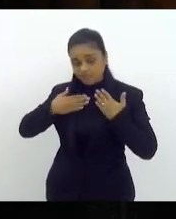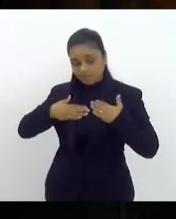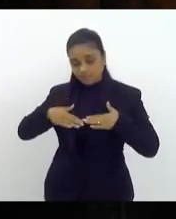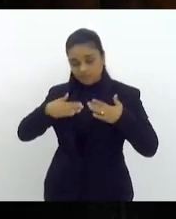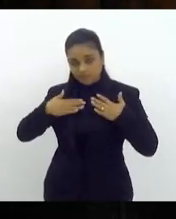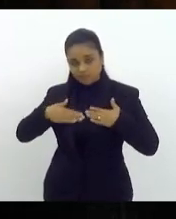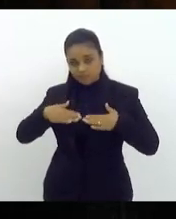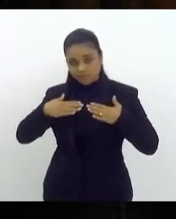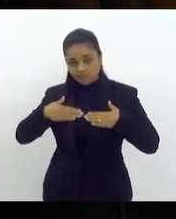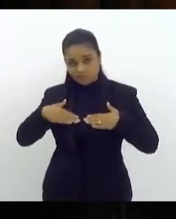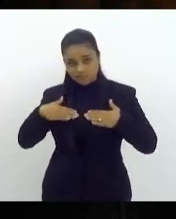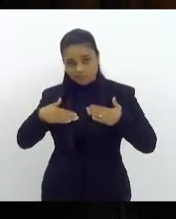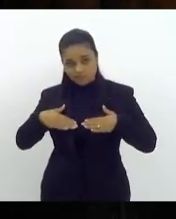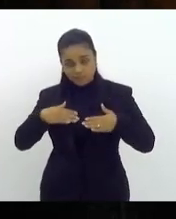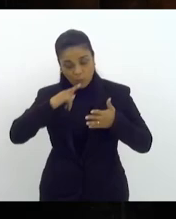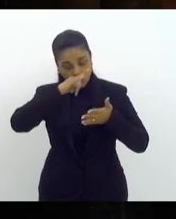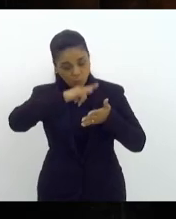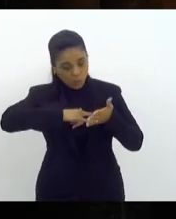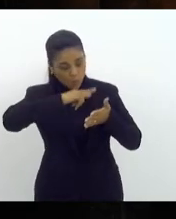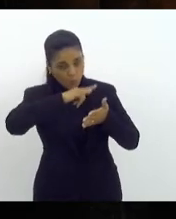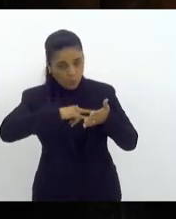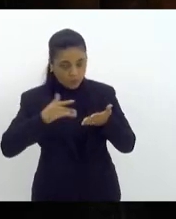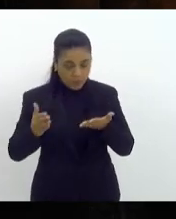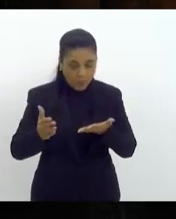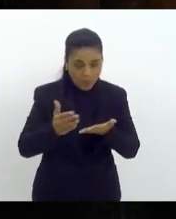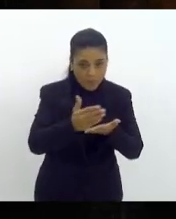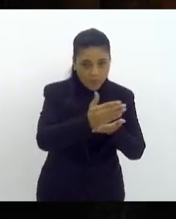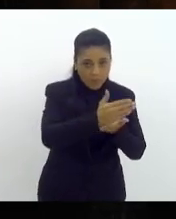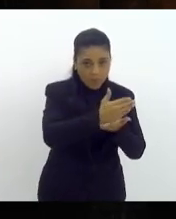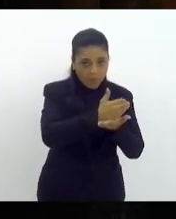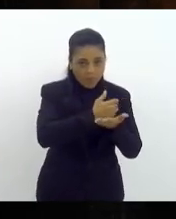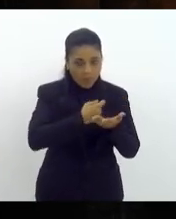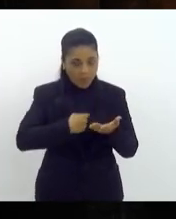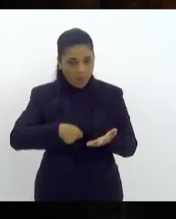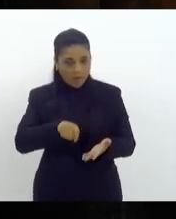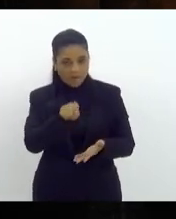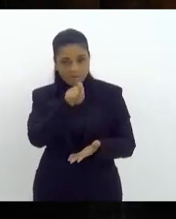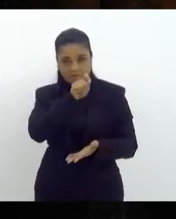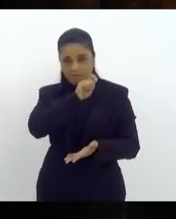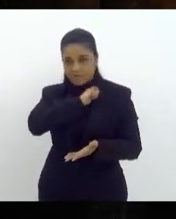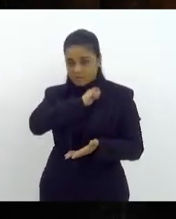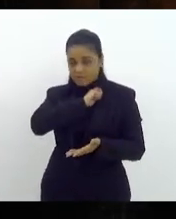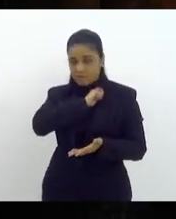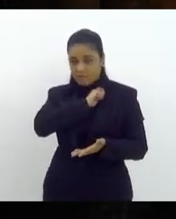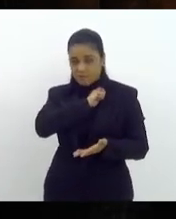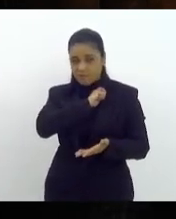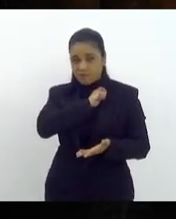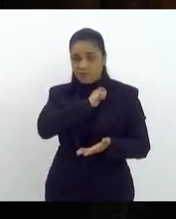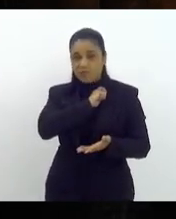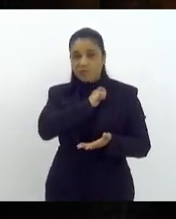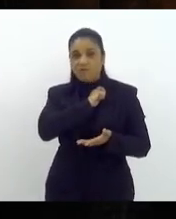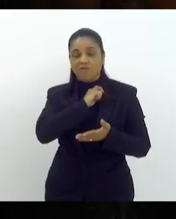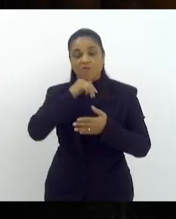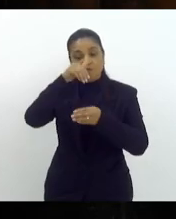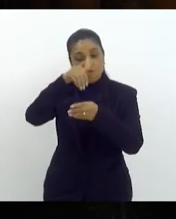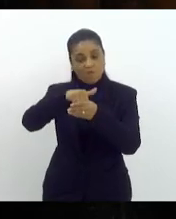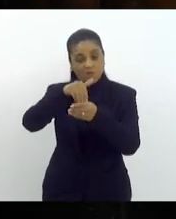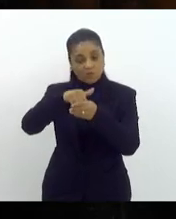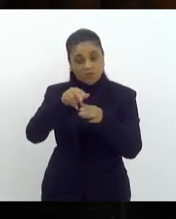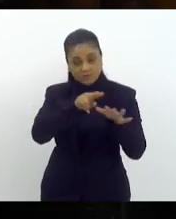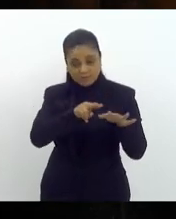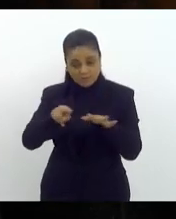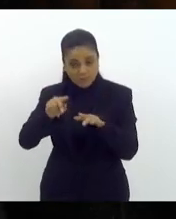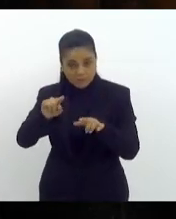acabou sufiscal que vai ser votado na semana que vem que foi aprovada